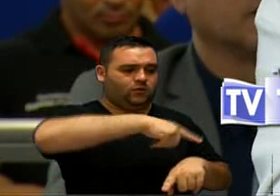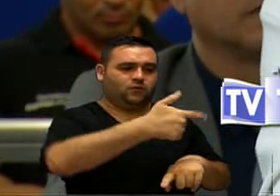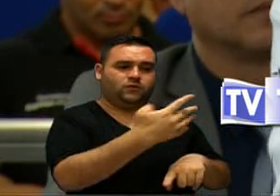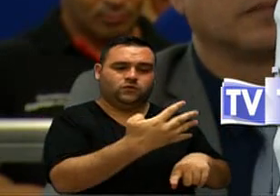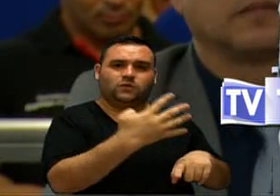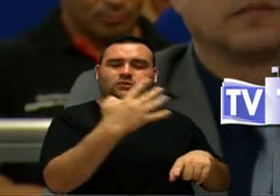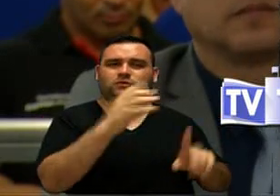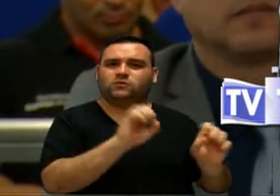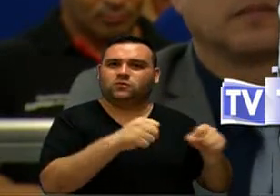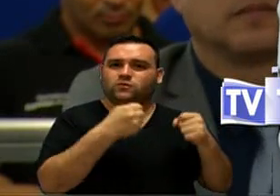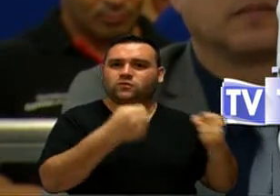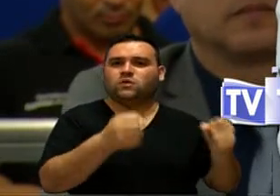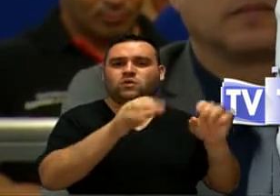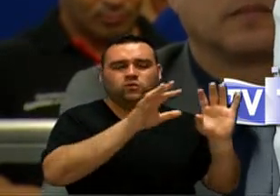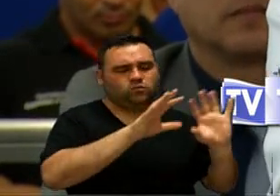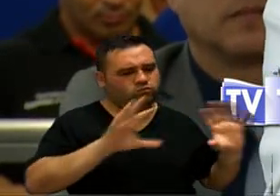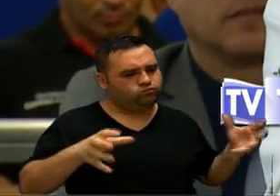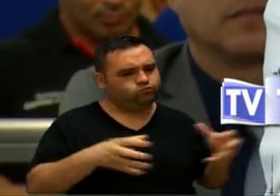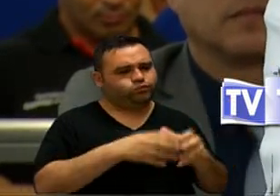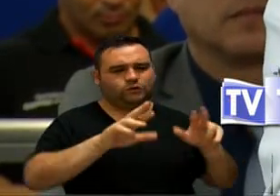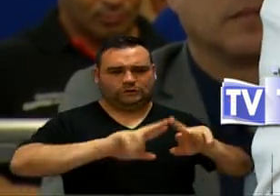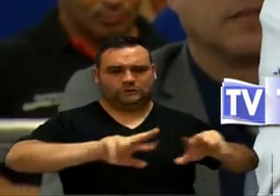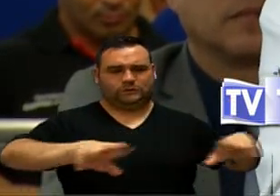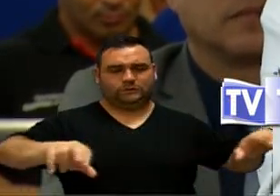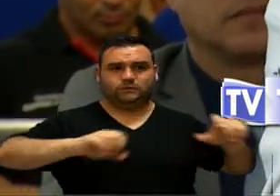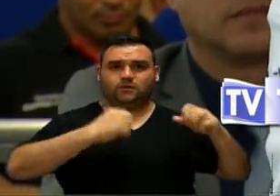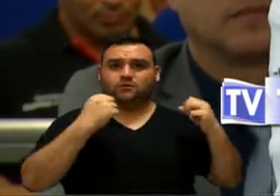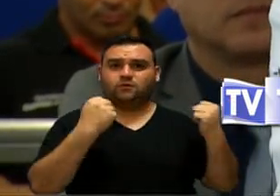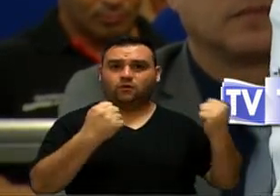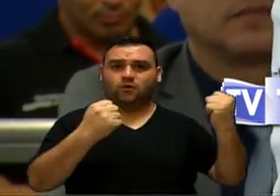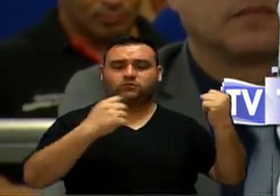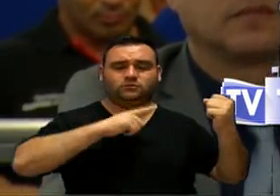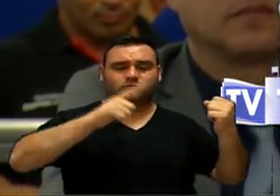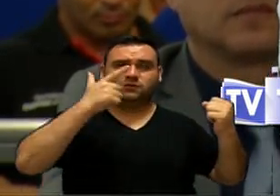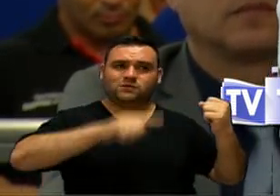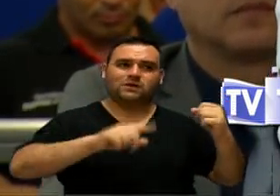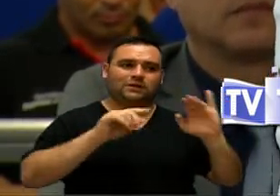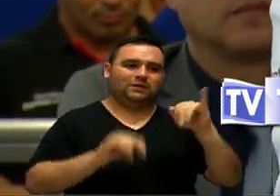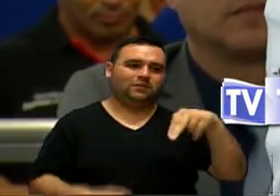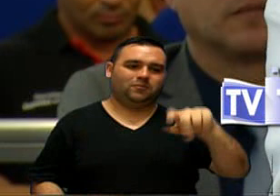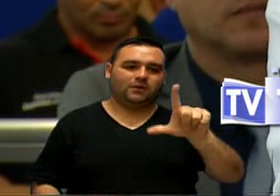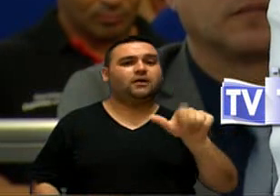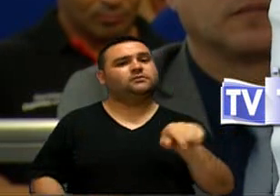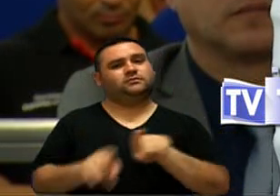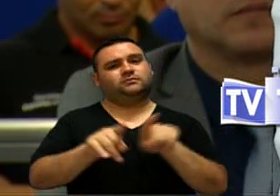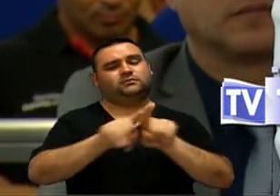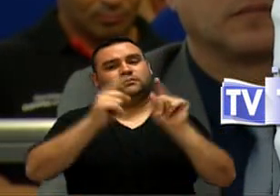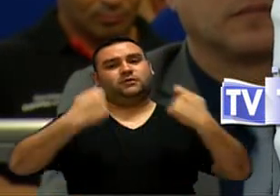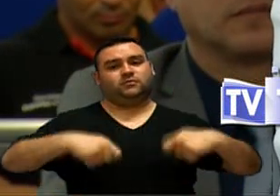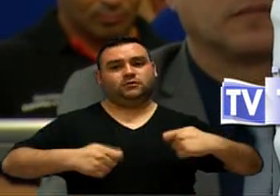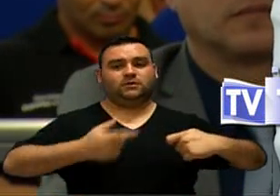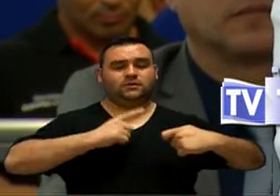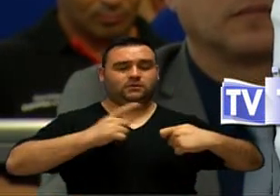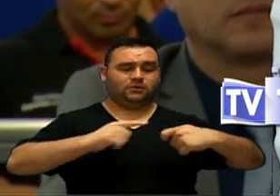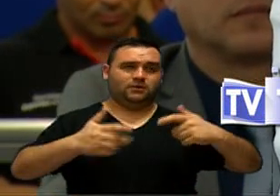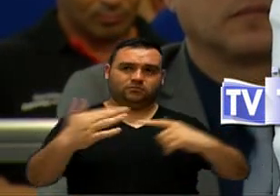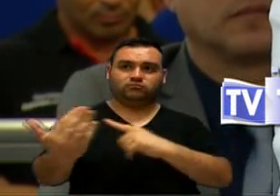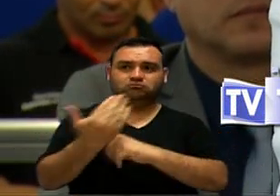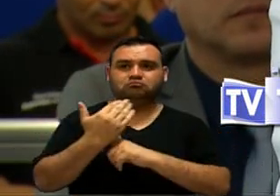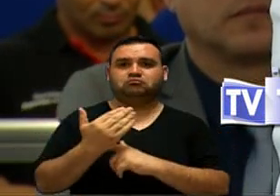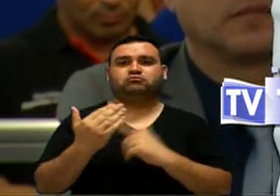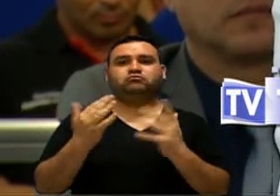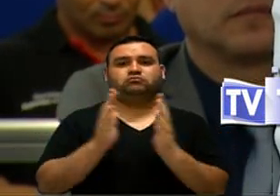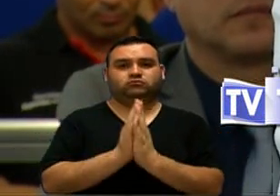luta unitária aqui das mais variadas forças, mas a questão do Instituto Médico Legal também. Gostaríamos de contar com o seu apoio